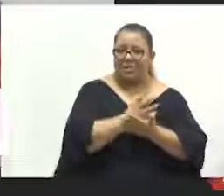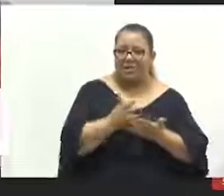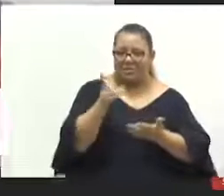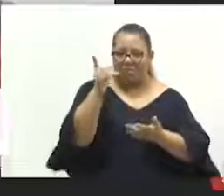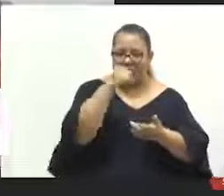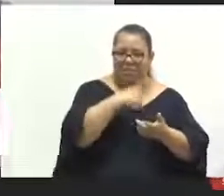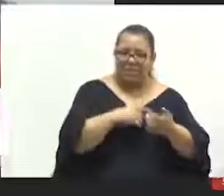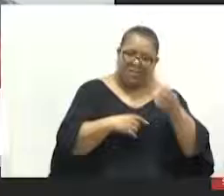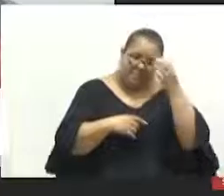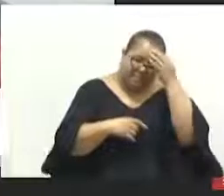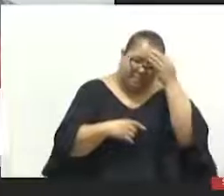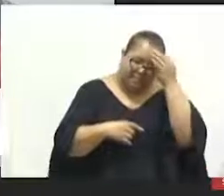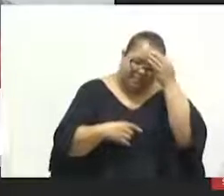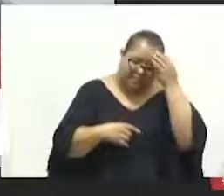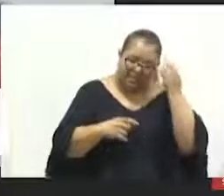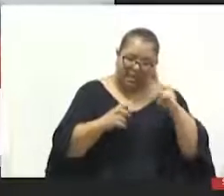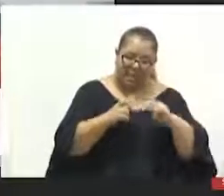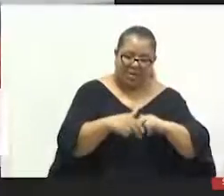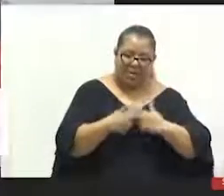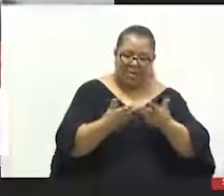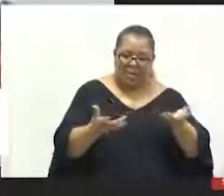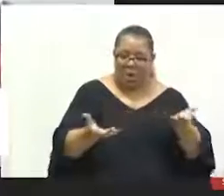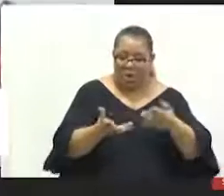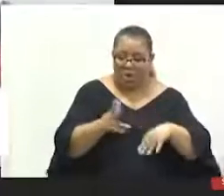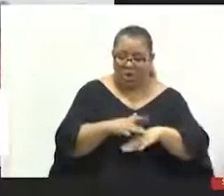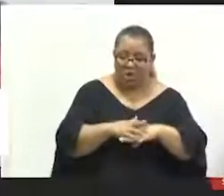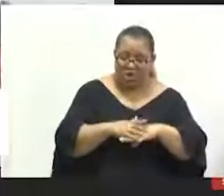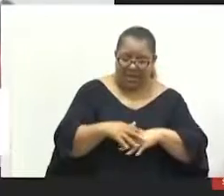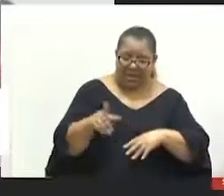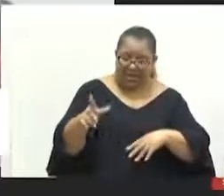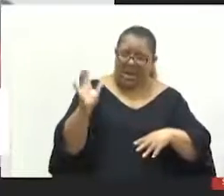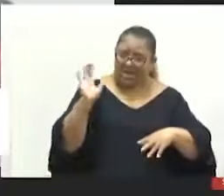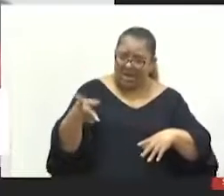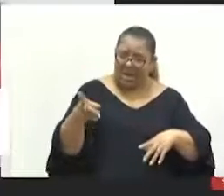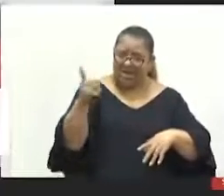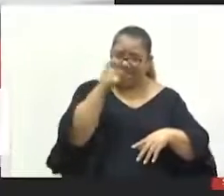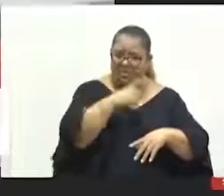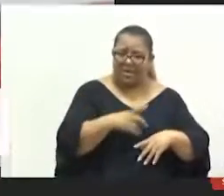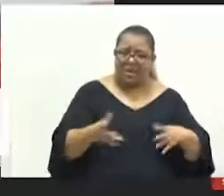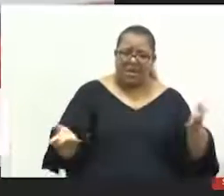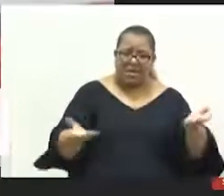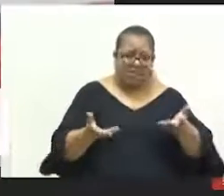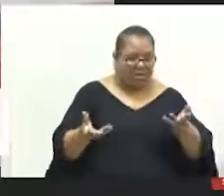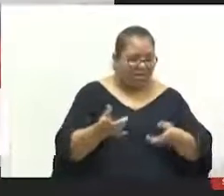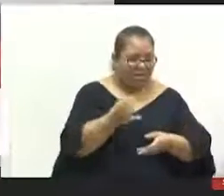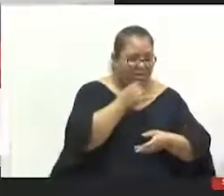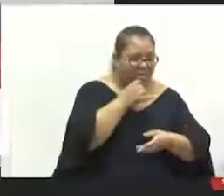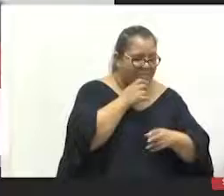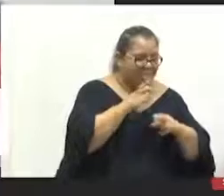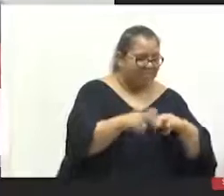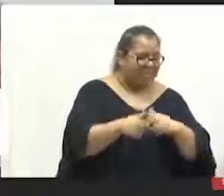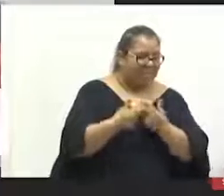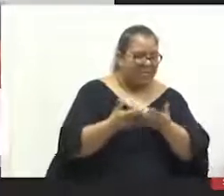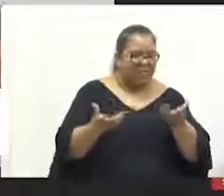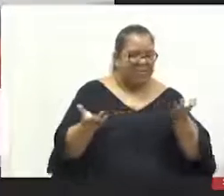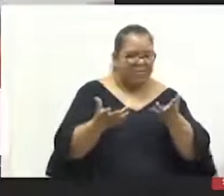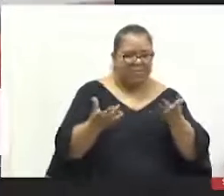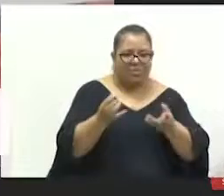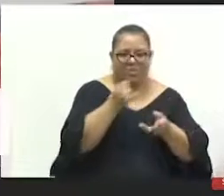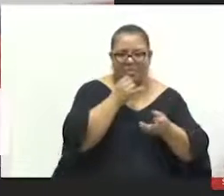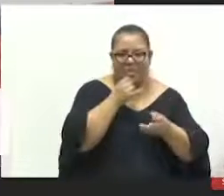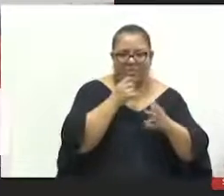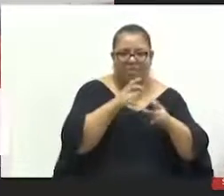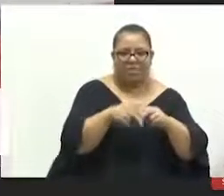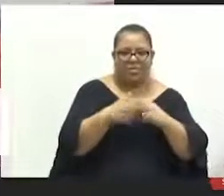o serviço de saúde quando ela já está doente, ela tem dificuldade. Você imagina ela ter que buscar, quando ela se sente